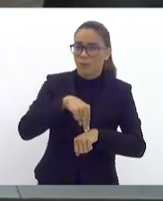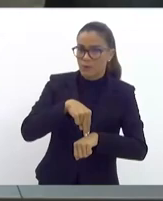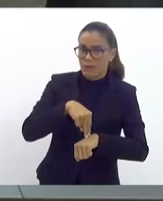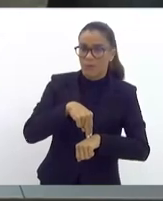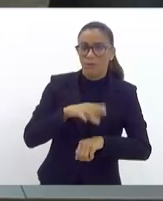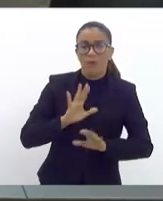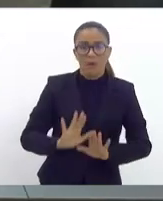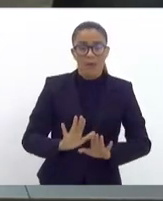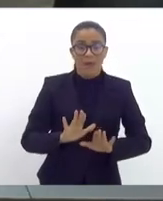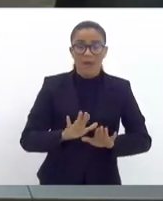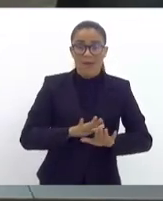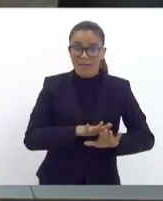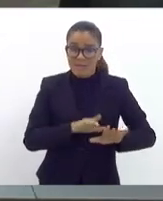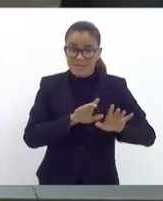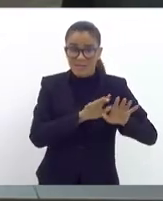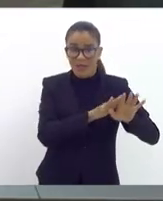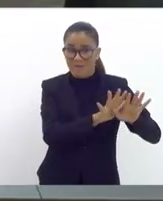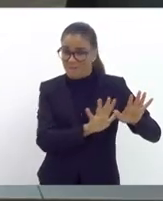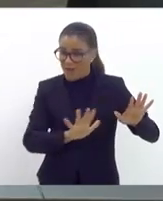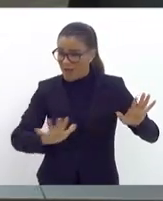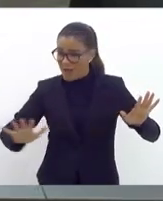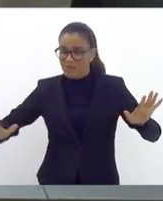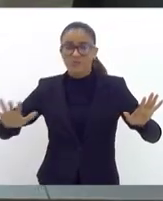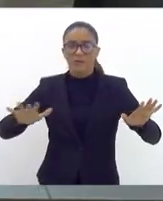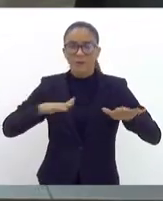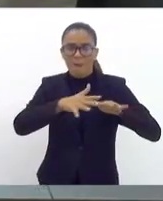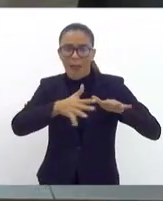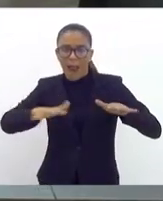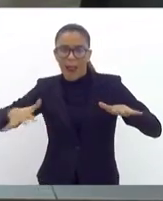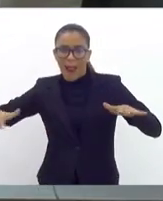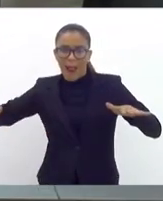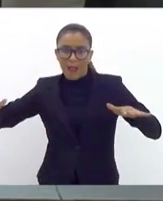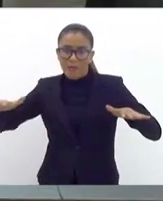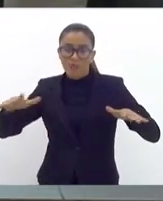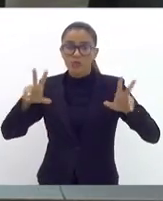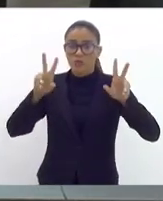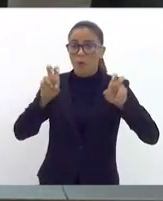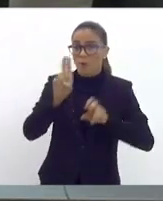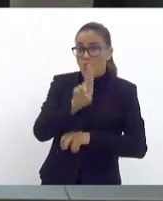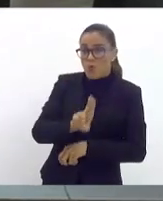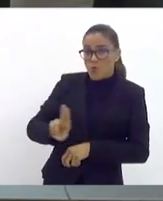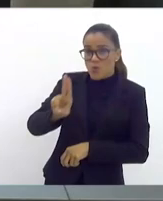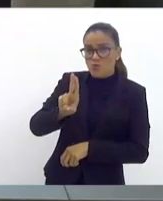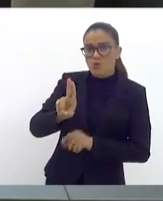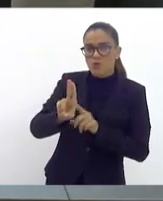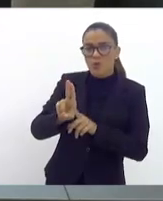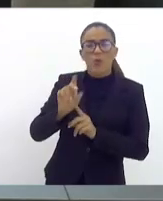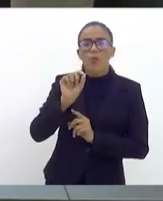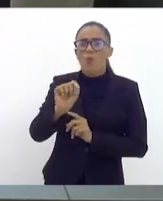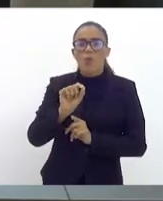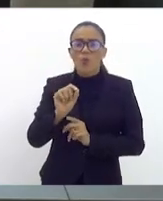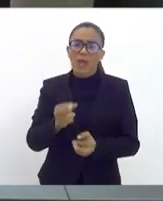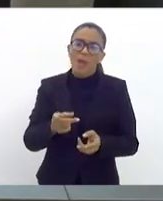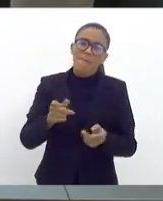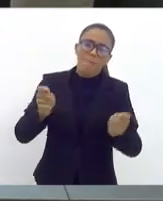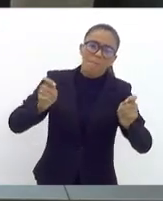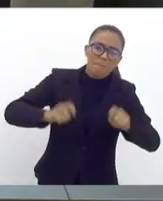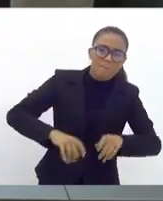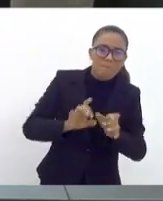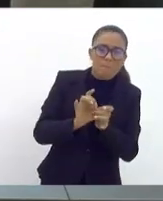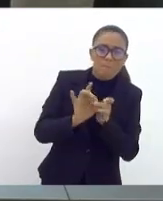essa faixa de marinha o seu ponto de vista do uso Isto é o que cabe ou não